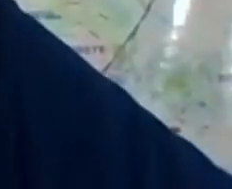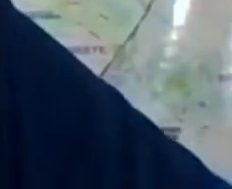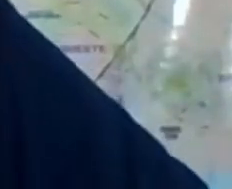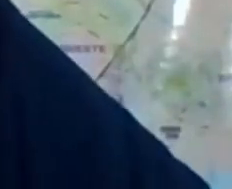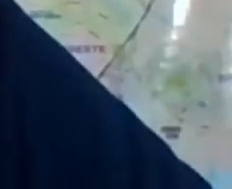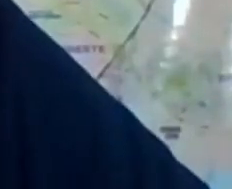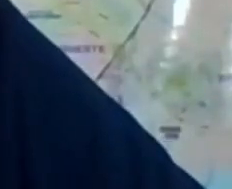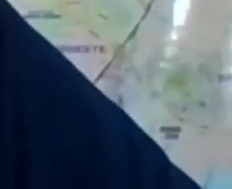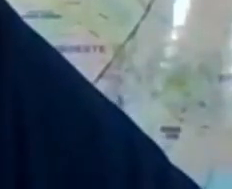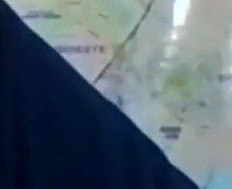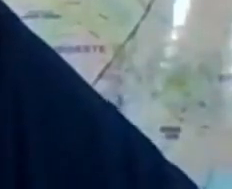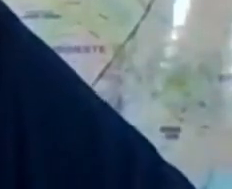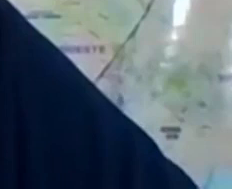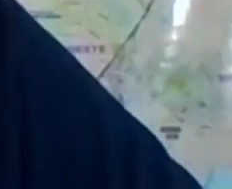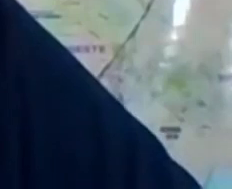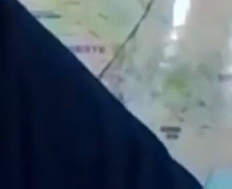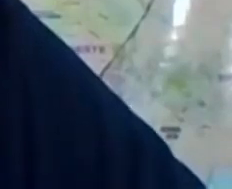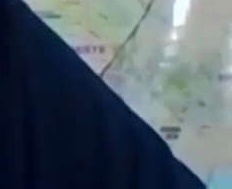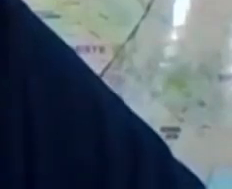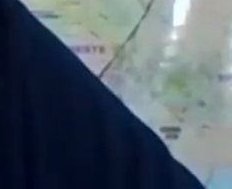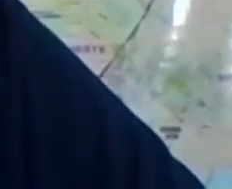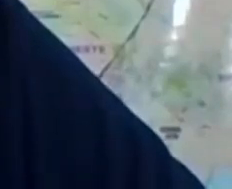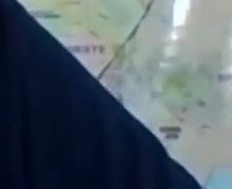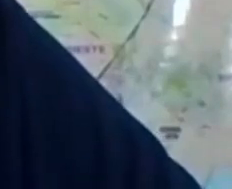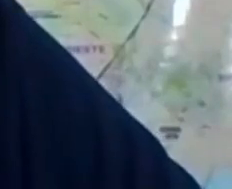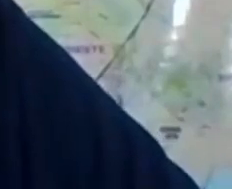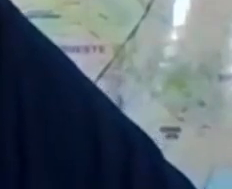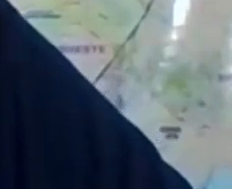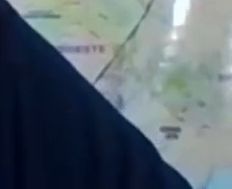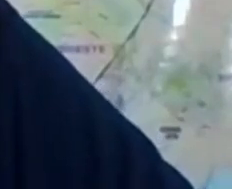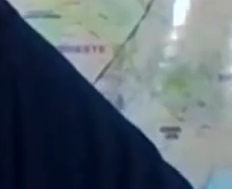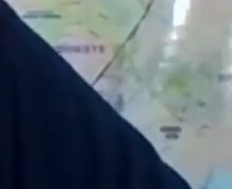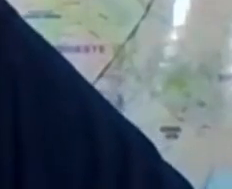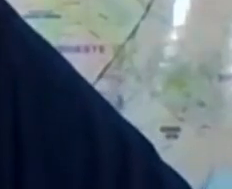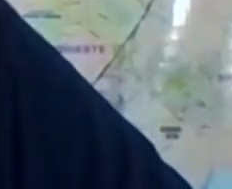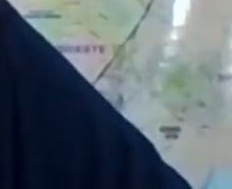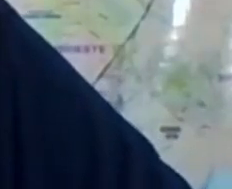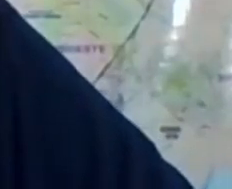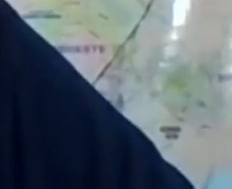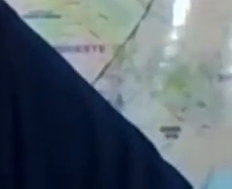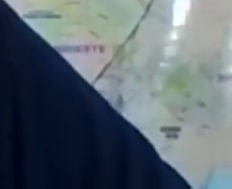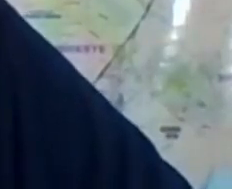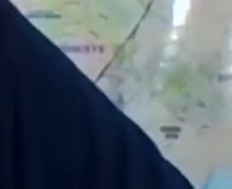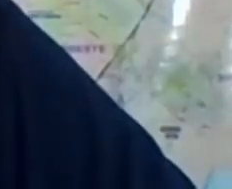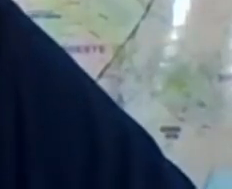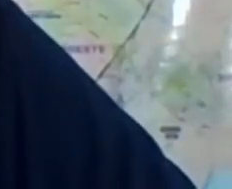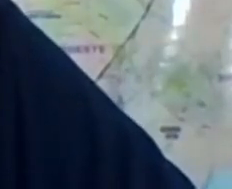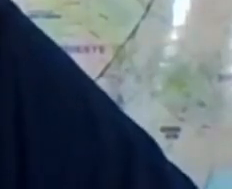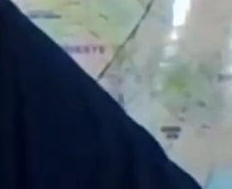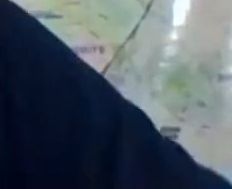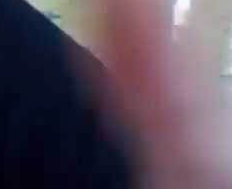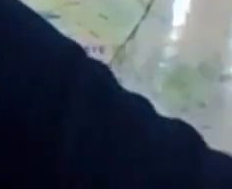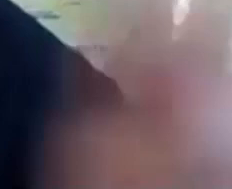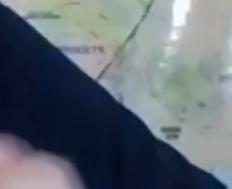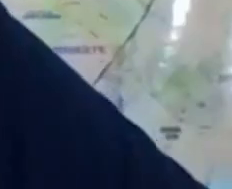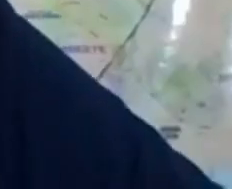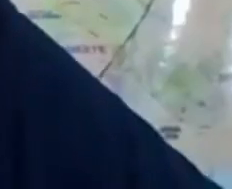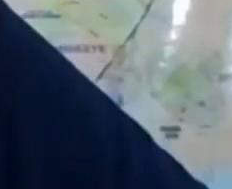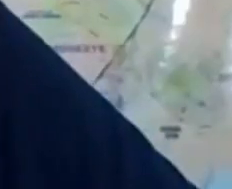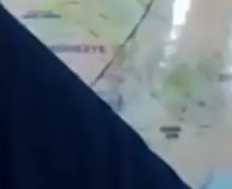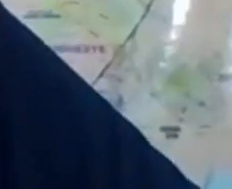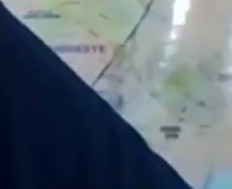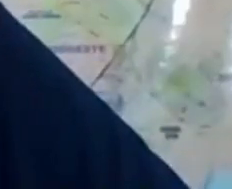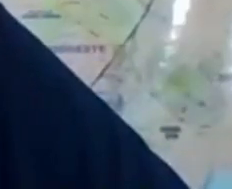com melhor qualidade. Porque quando a gente fala do transporte, por exemplo, e falamos